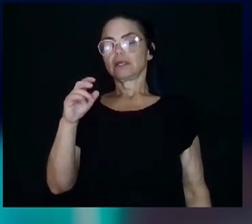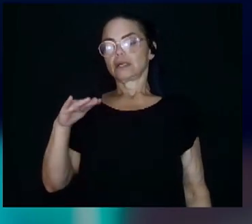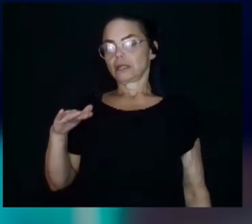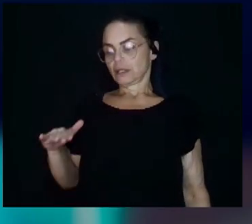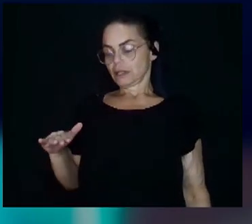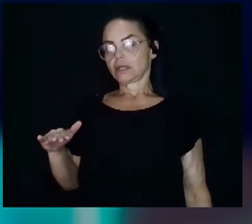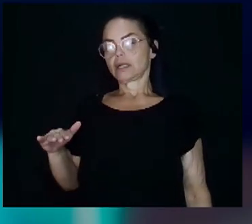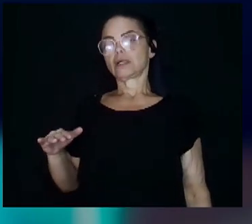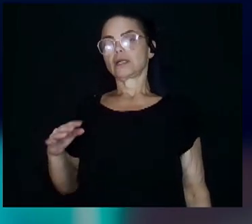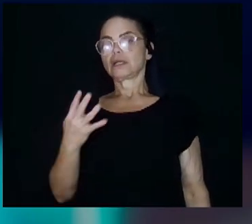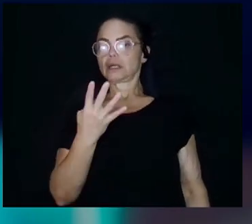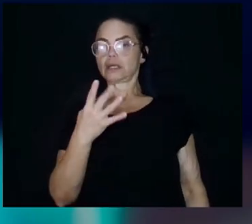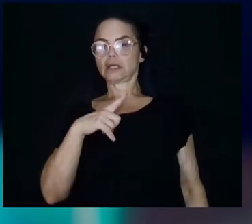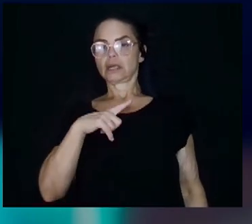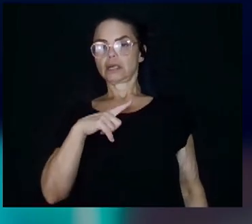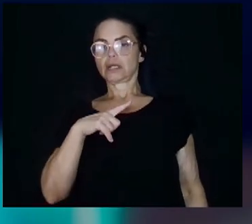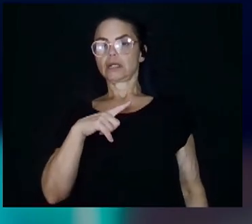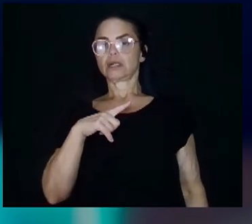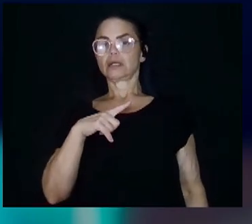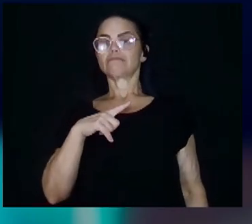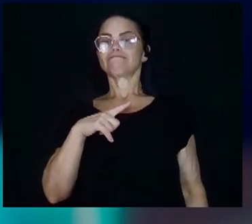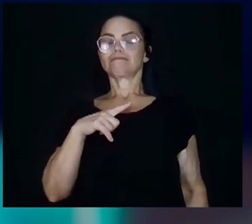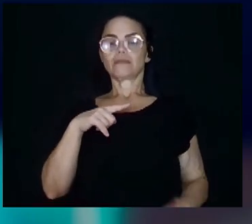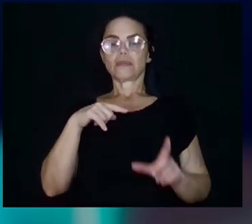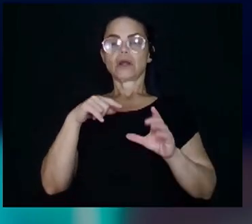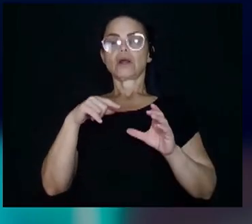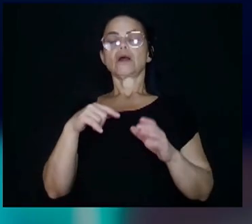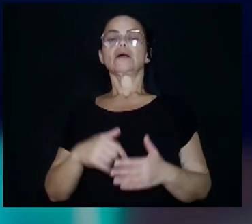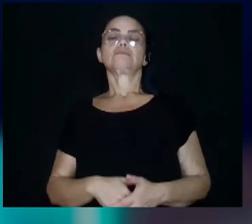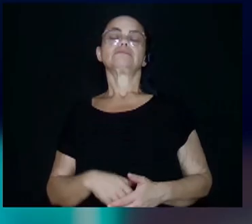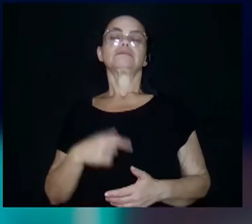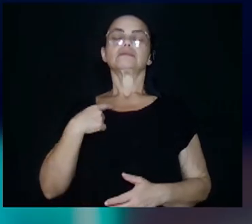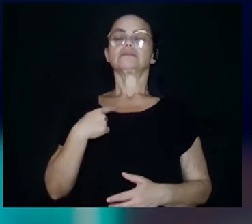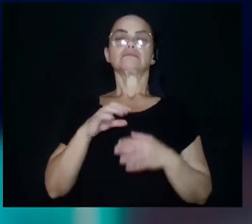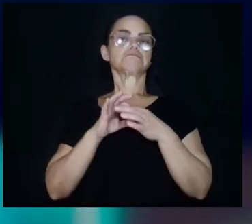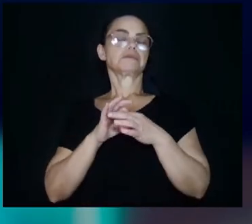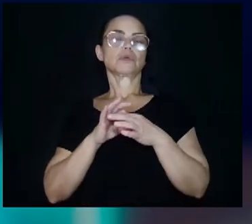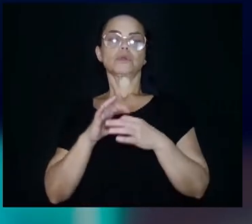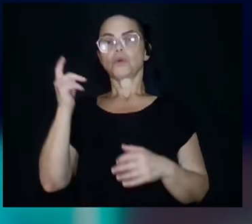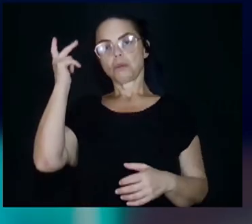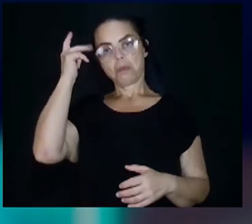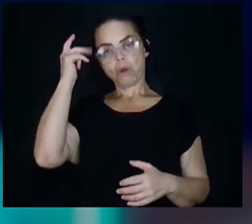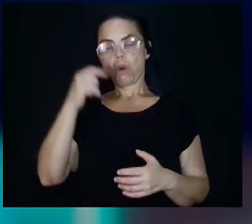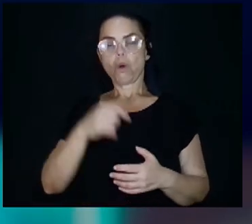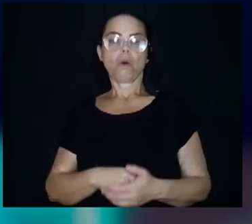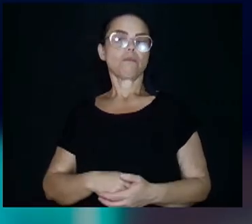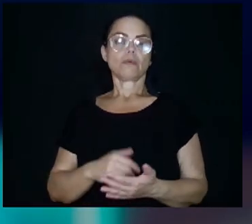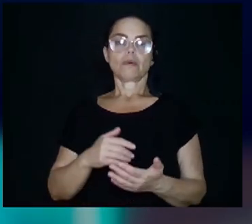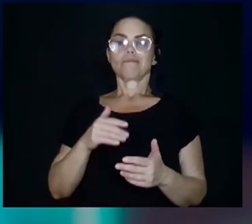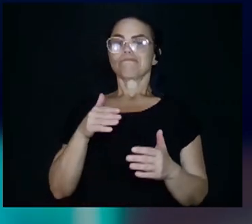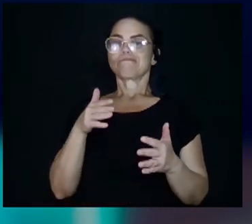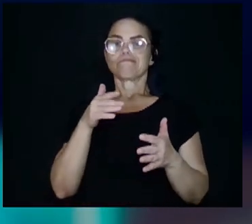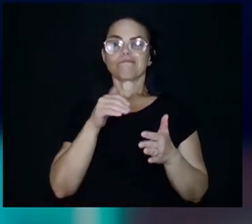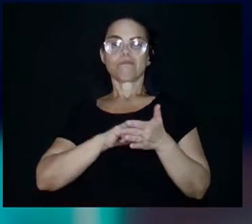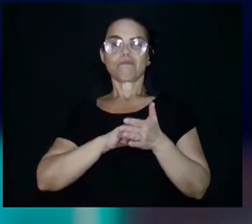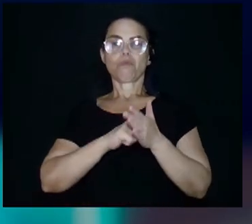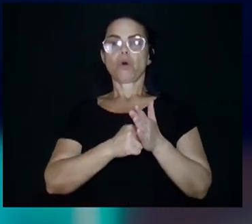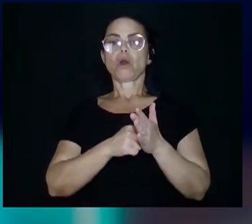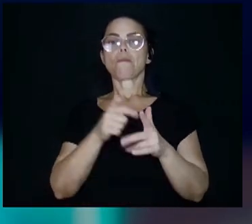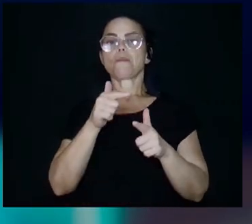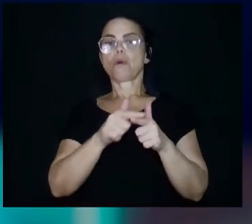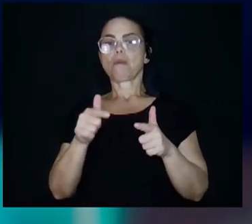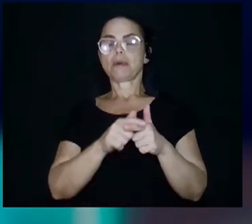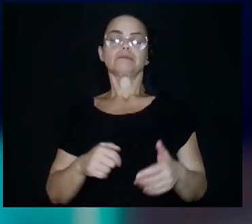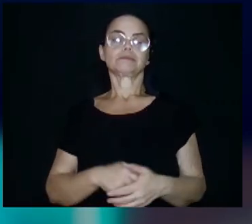a remissão do quadro, seja espontaneamente ou até mesmo com alguma intervenção ali. No entanto, a gente tem